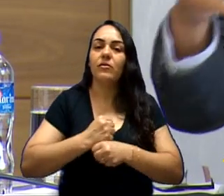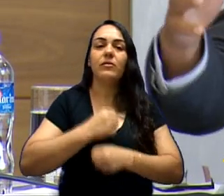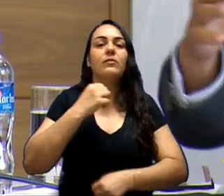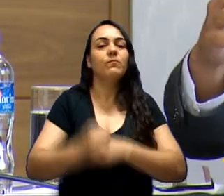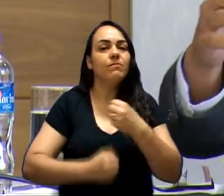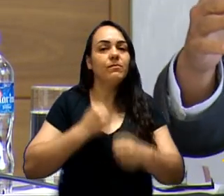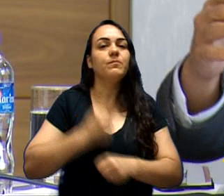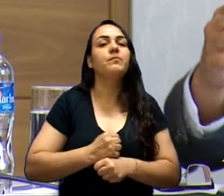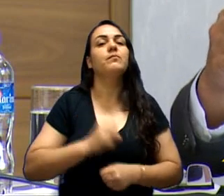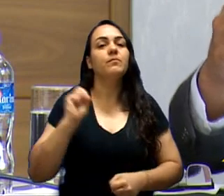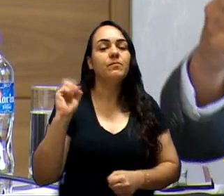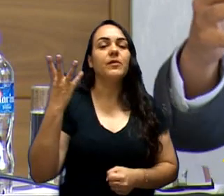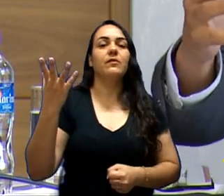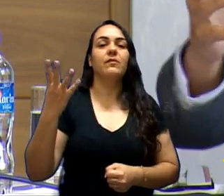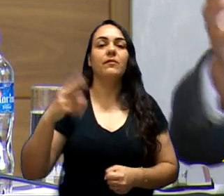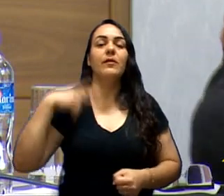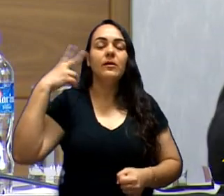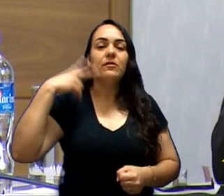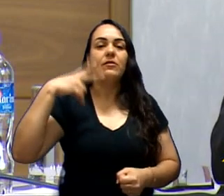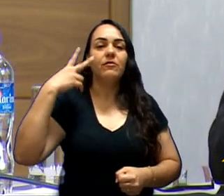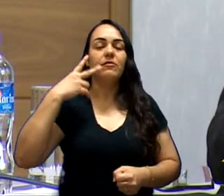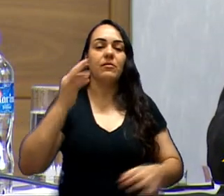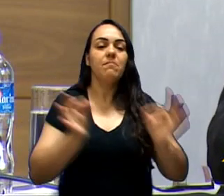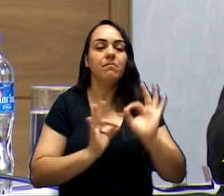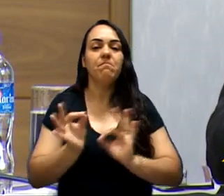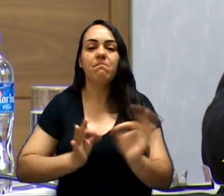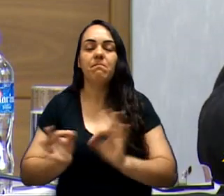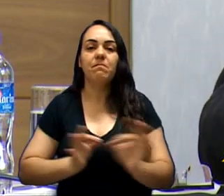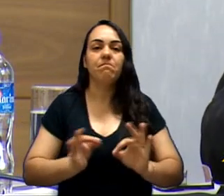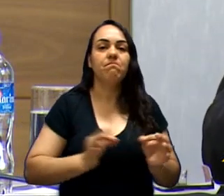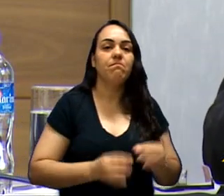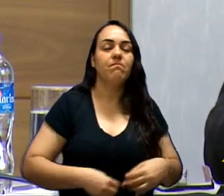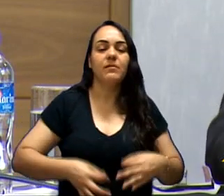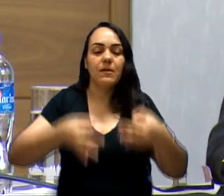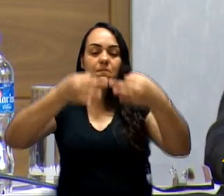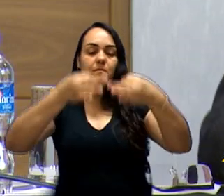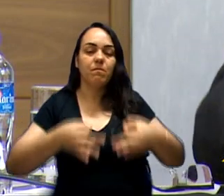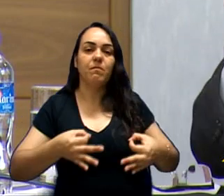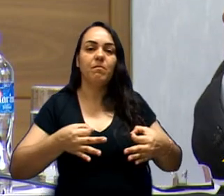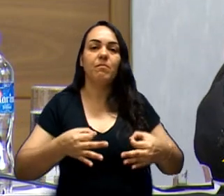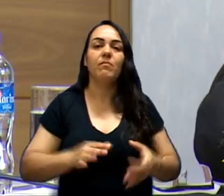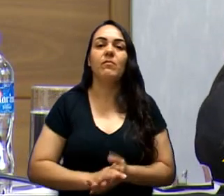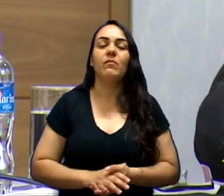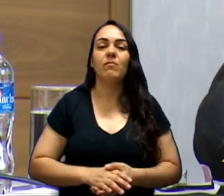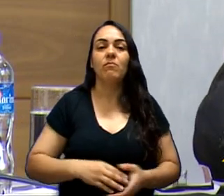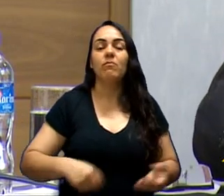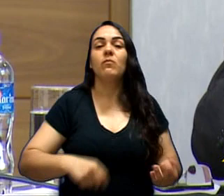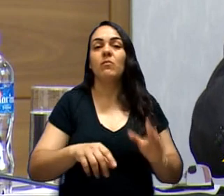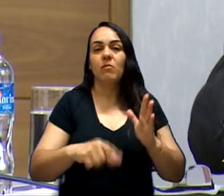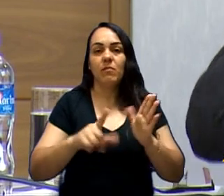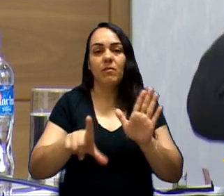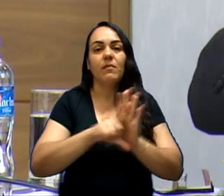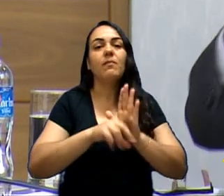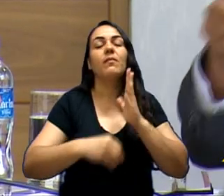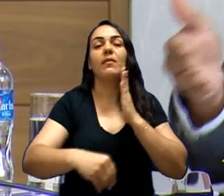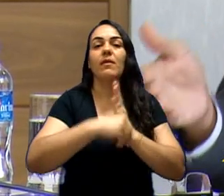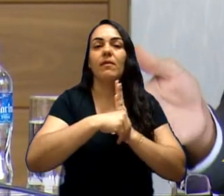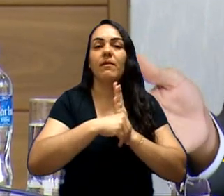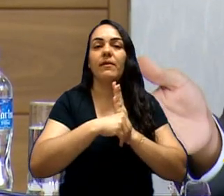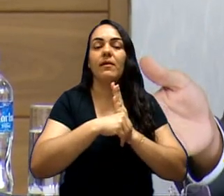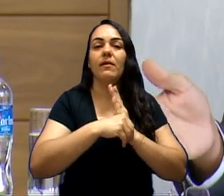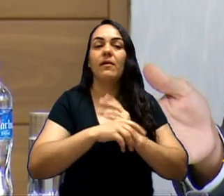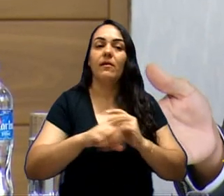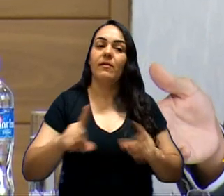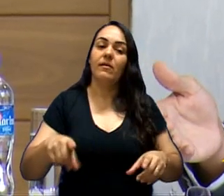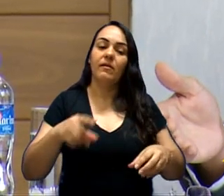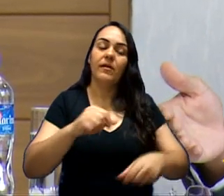agora que parece que os vereadores conseguiram se acertar em relação à colocação das emendas, vem essa ladainha para